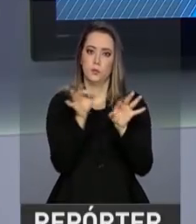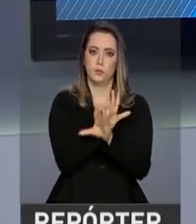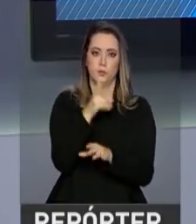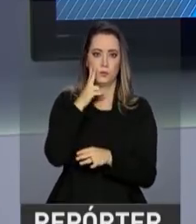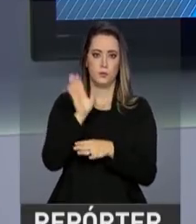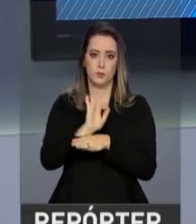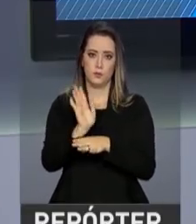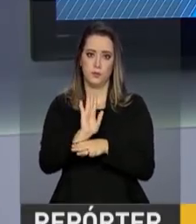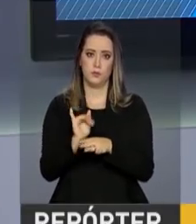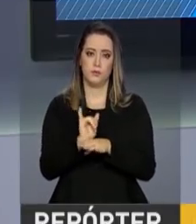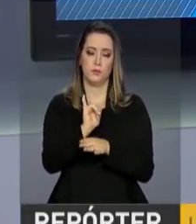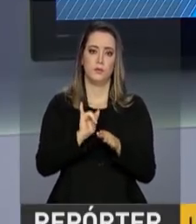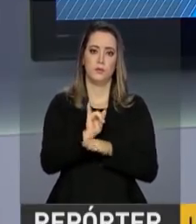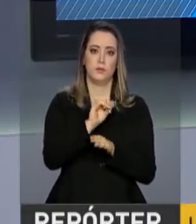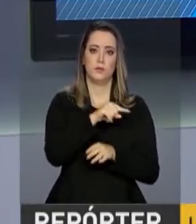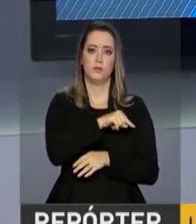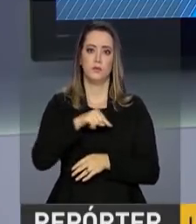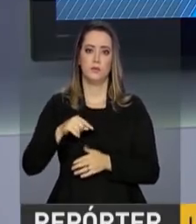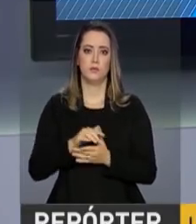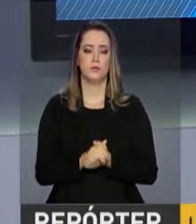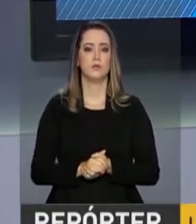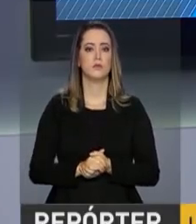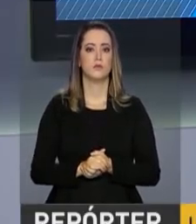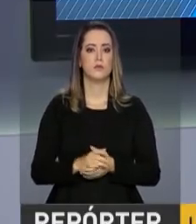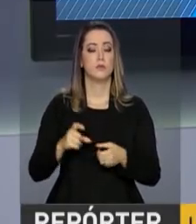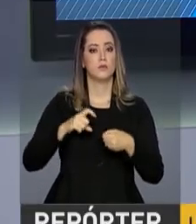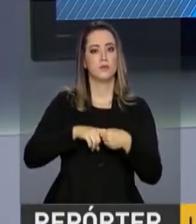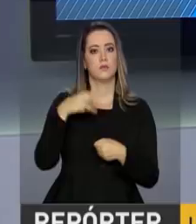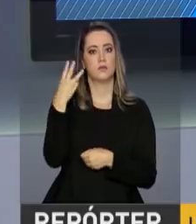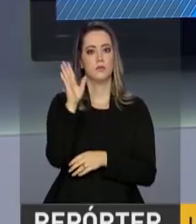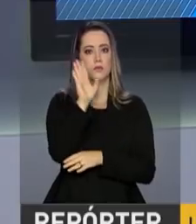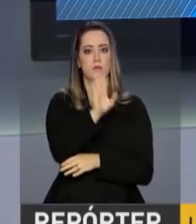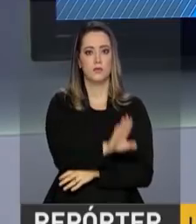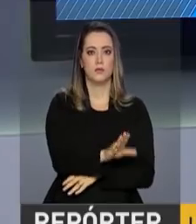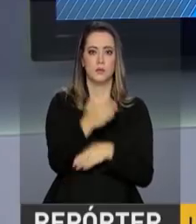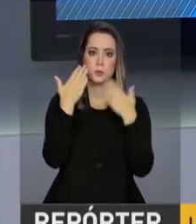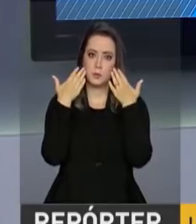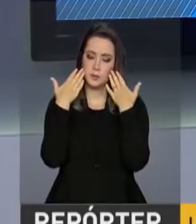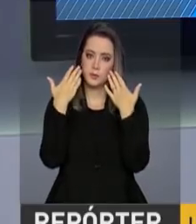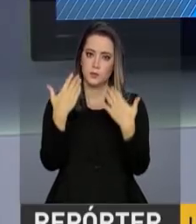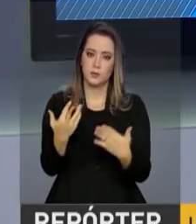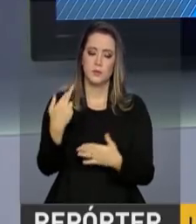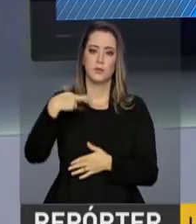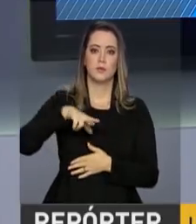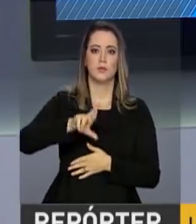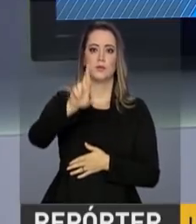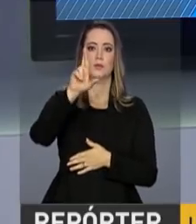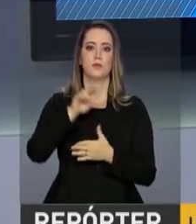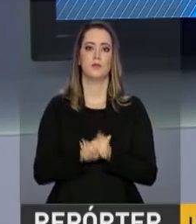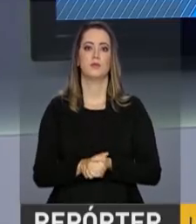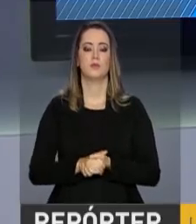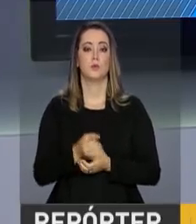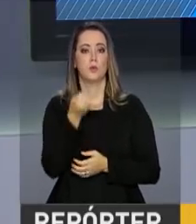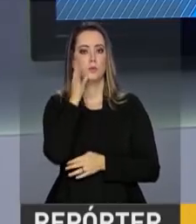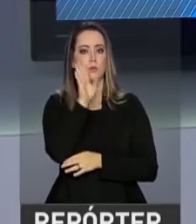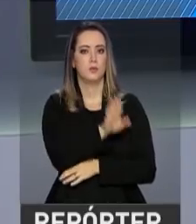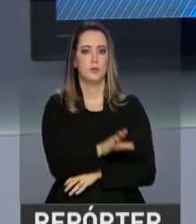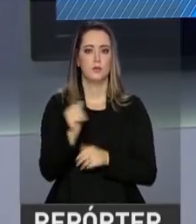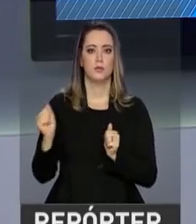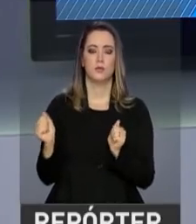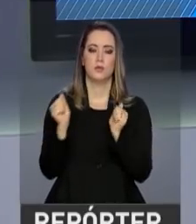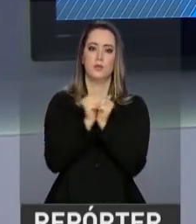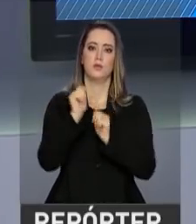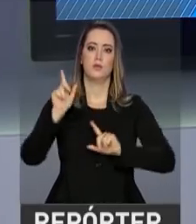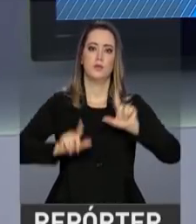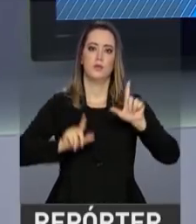por aqui e você pode rever as reportagens no youtube voltamos às três da tarde na próxima edição do repórter nbr uma bota boa